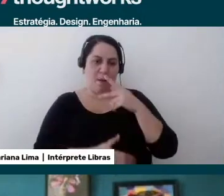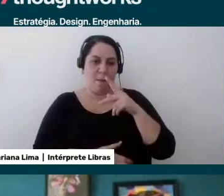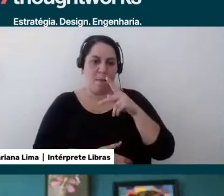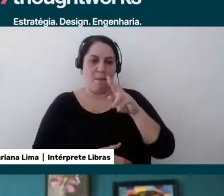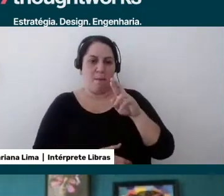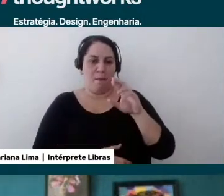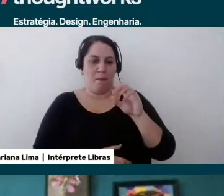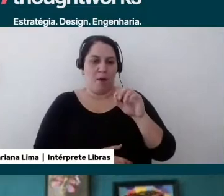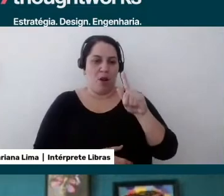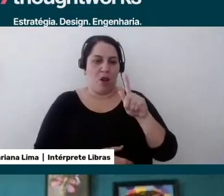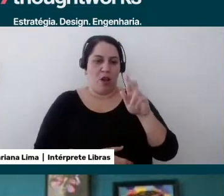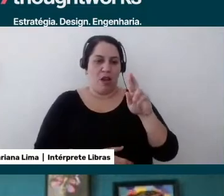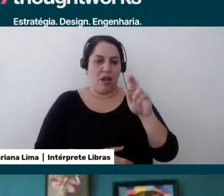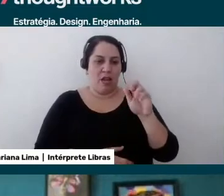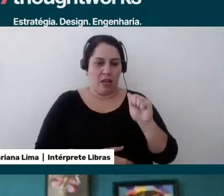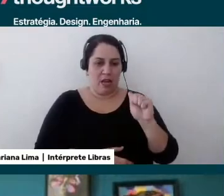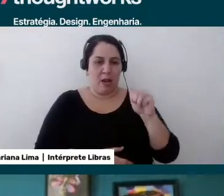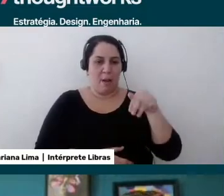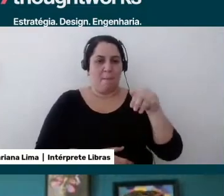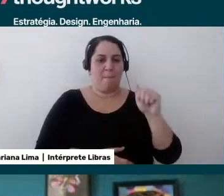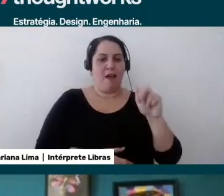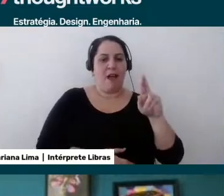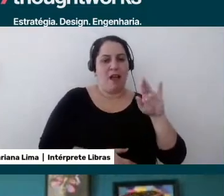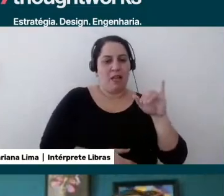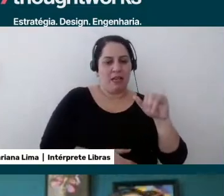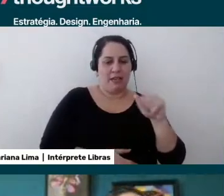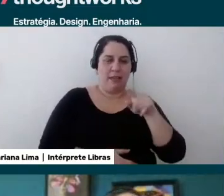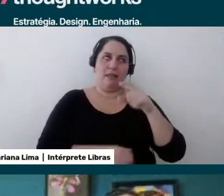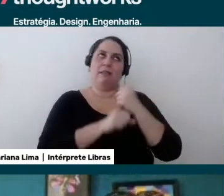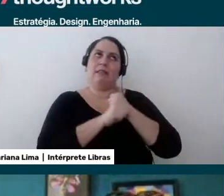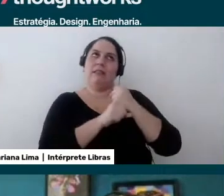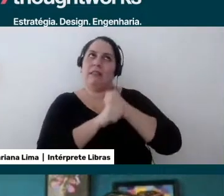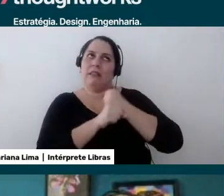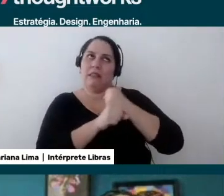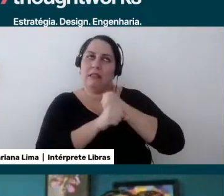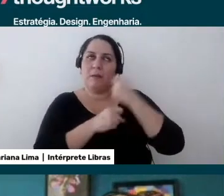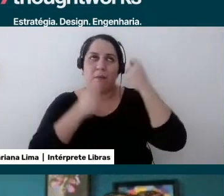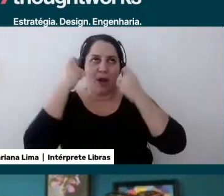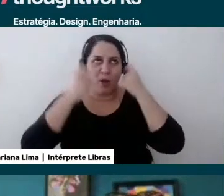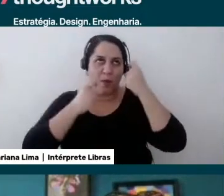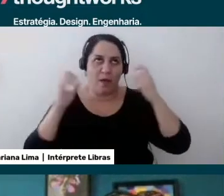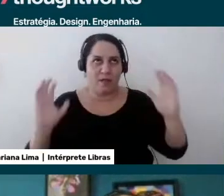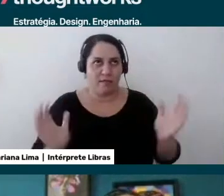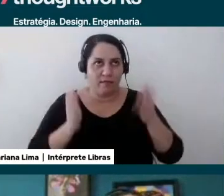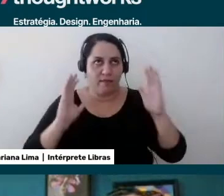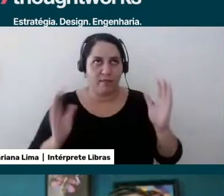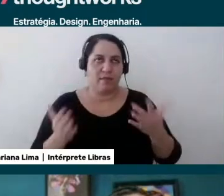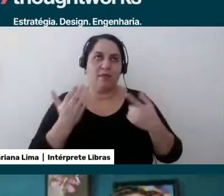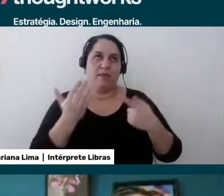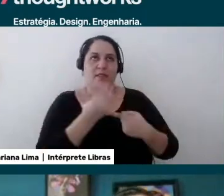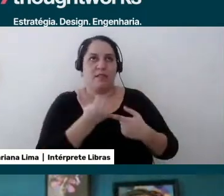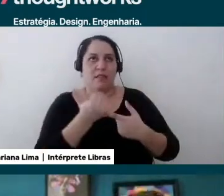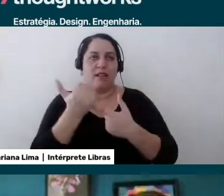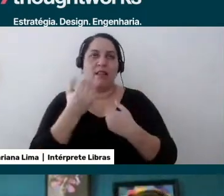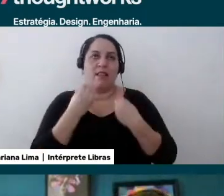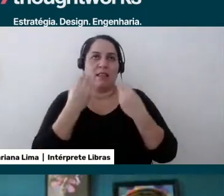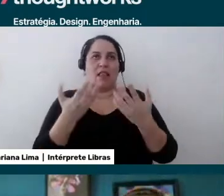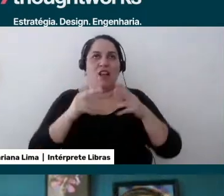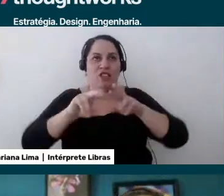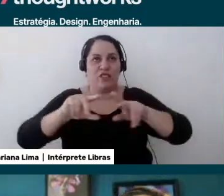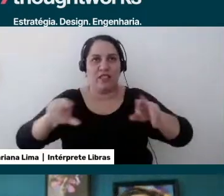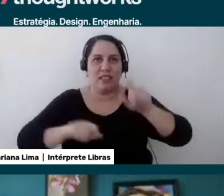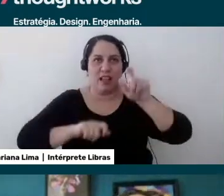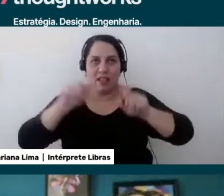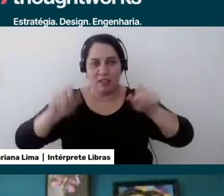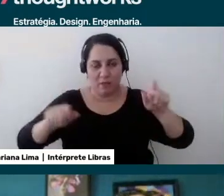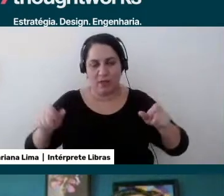se dedicado há muitos anos, né, nessa caminhada de trazer mais diversidade de gênero para a tecnologia. Compartilhe um pouquinho com a gente, com a